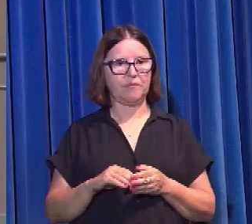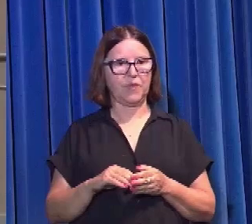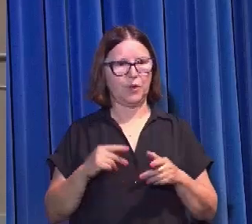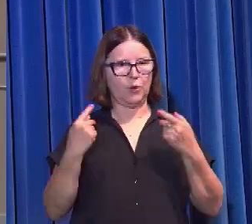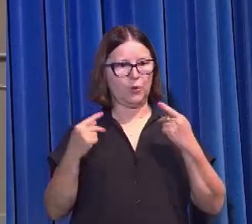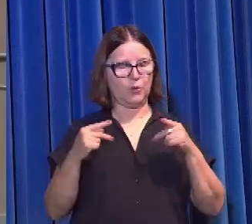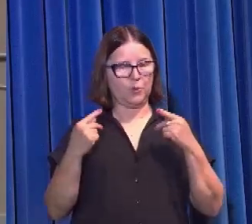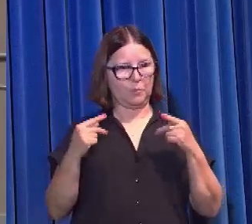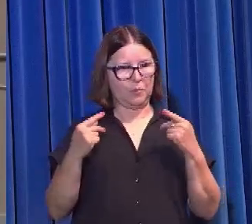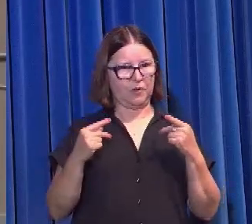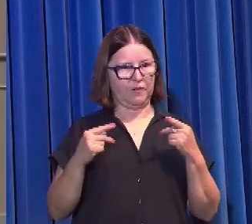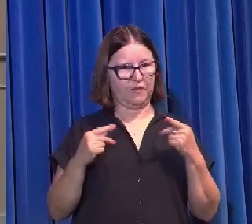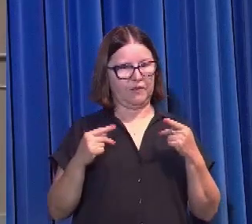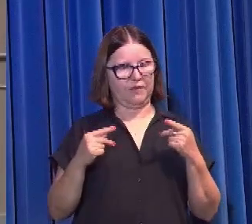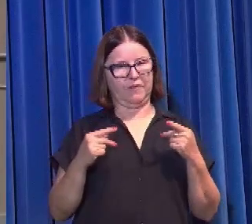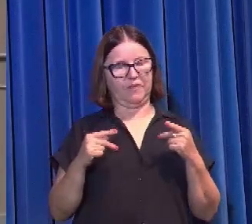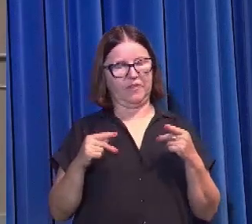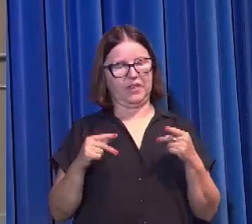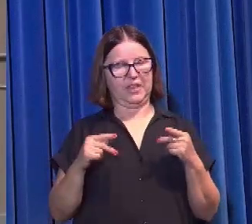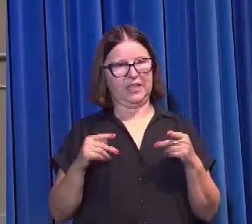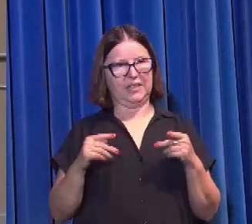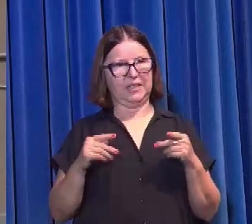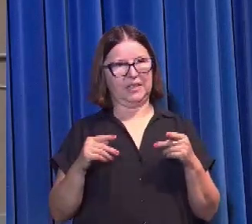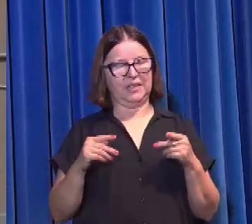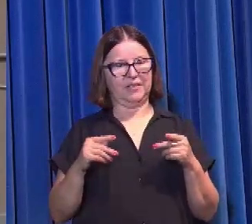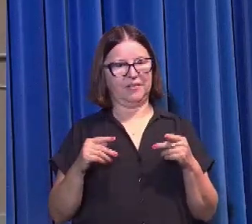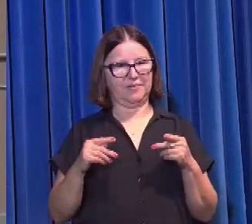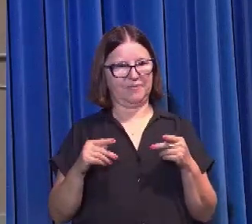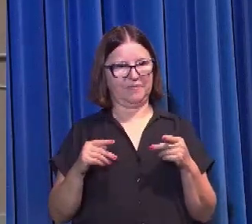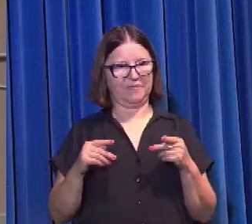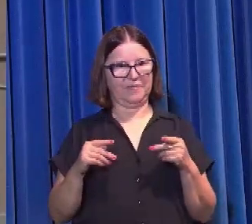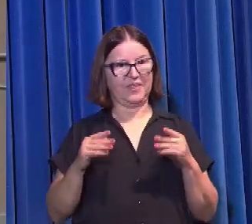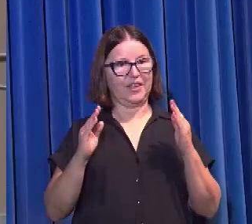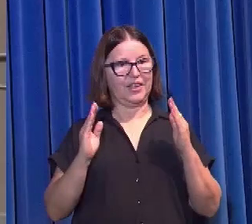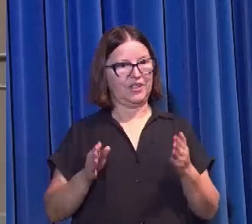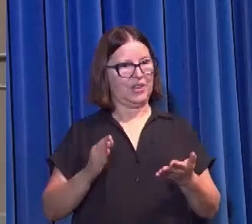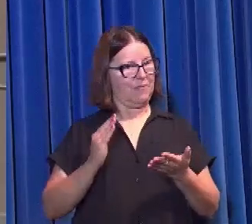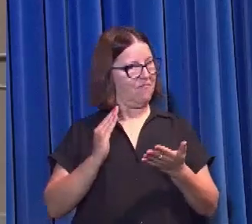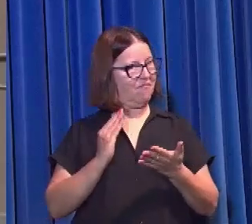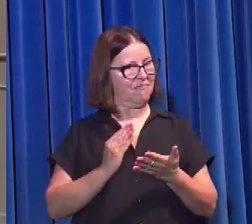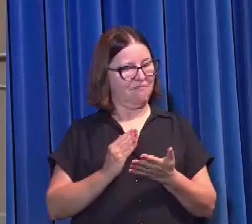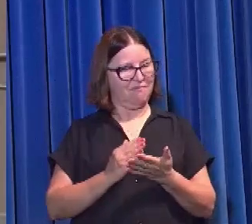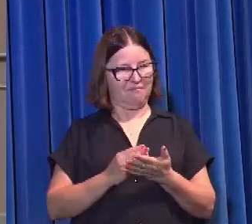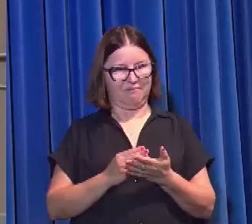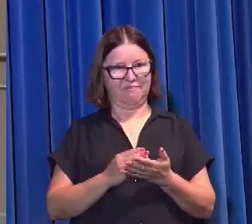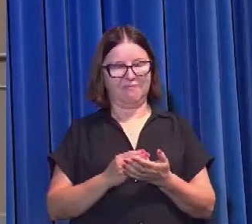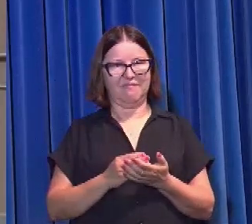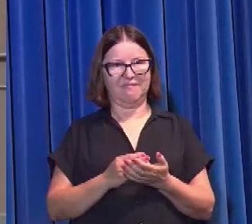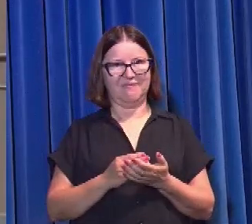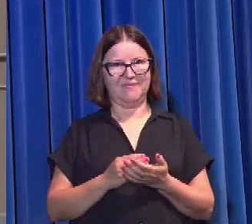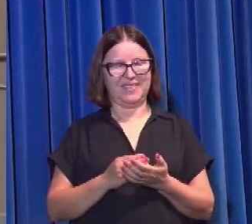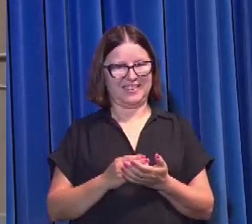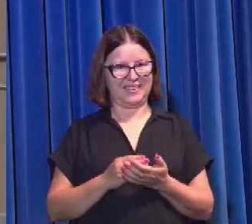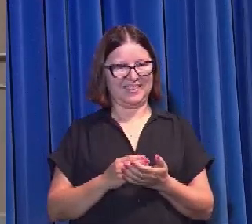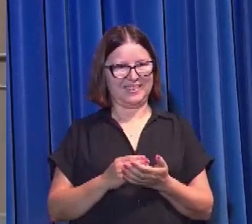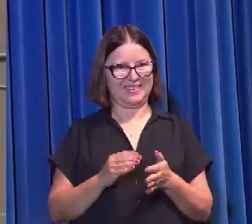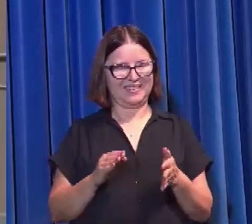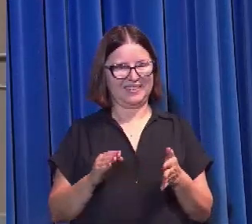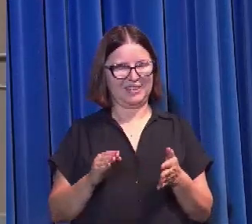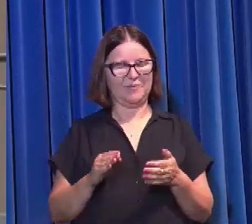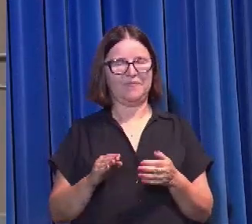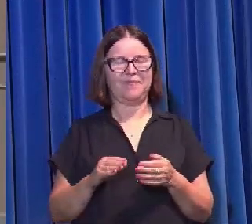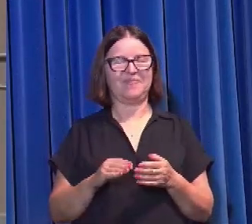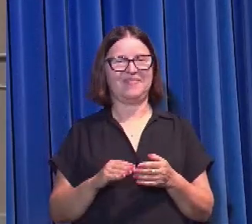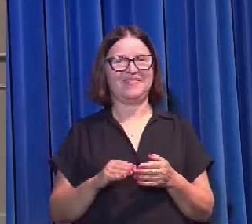aqui. Não precisa mais de apóstolo hoje, como tem muito apóstolo por aí. Né? O reverendo Augusto Nicodemos diz que o apóstolo bom é o